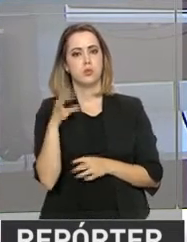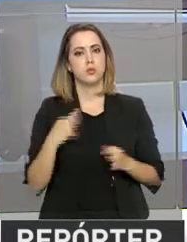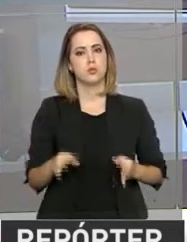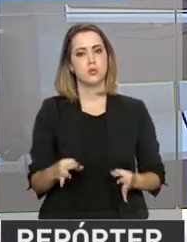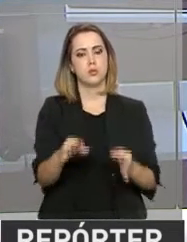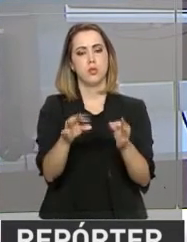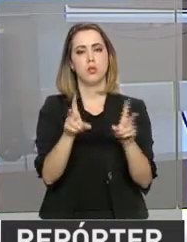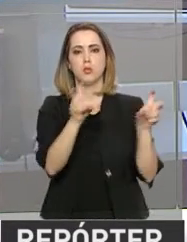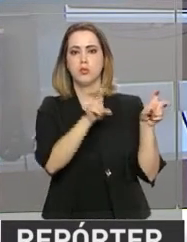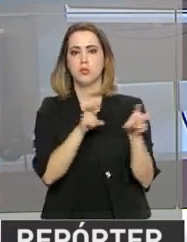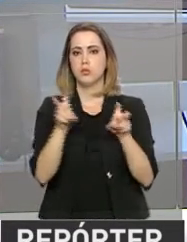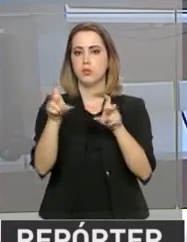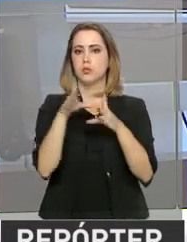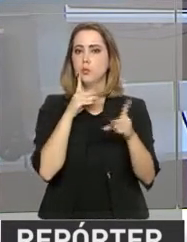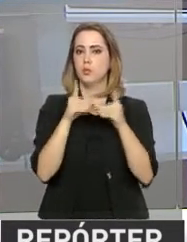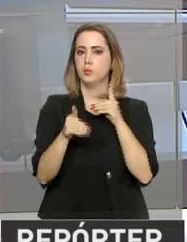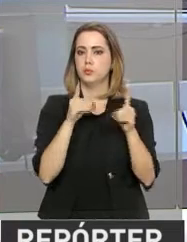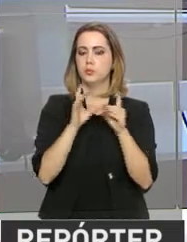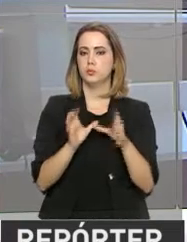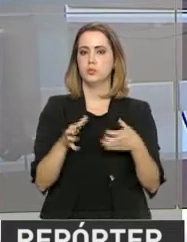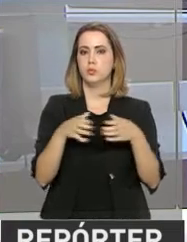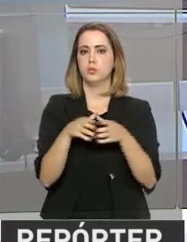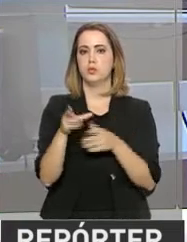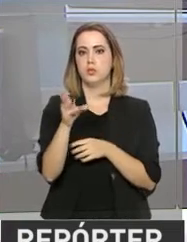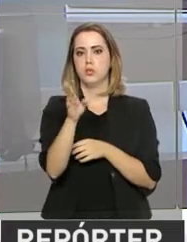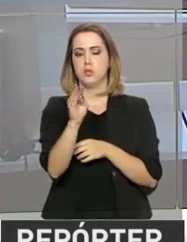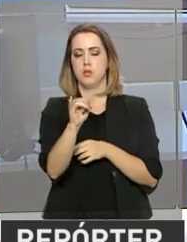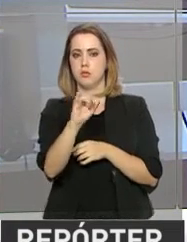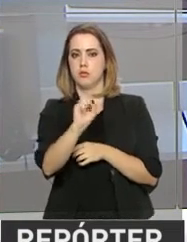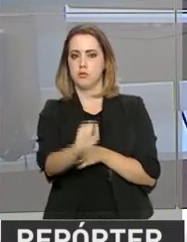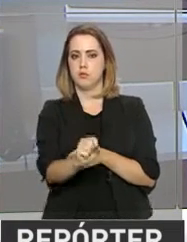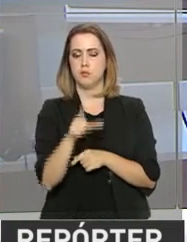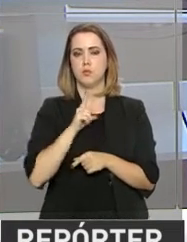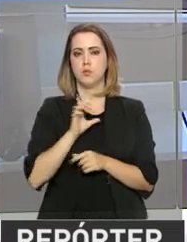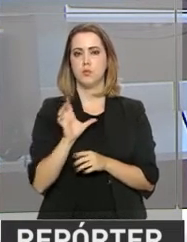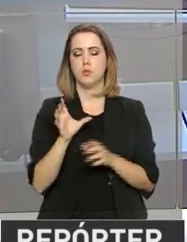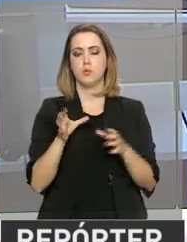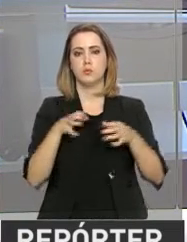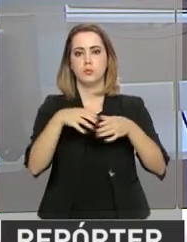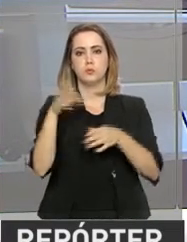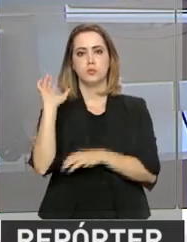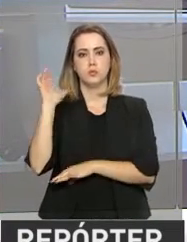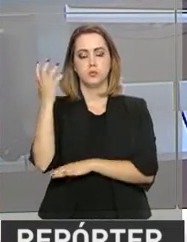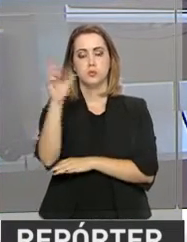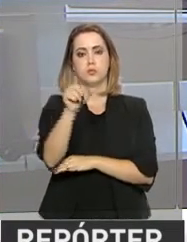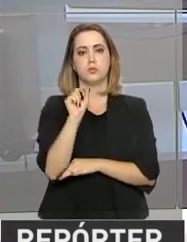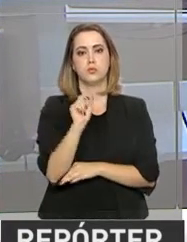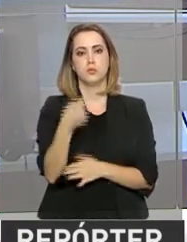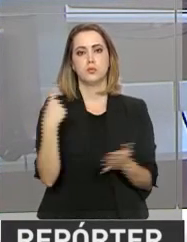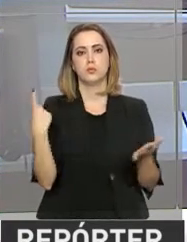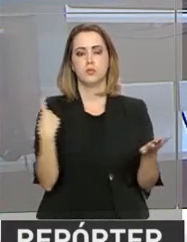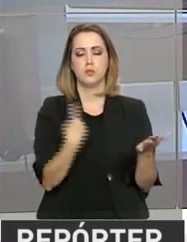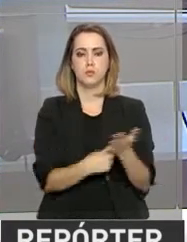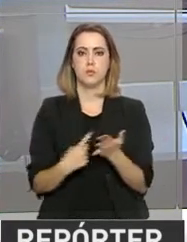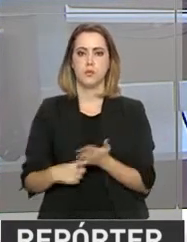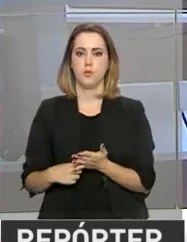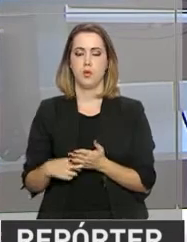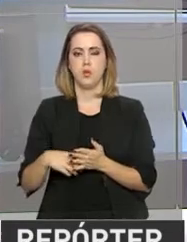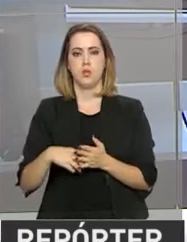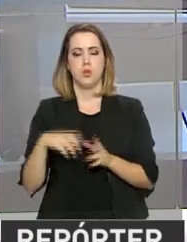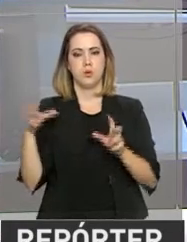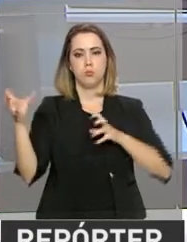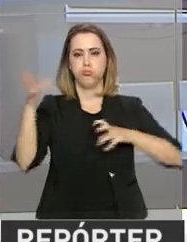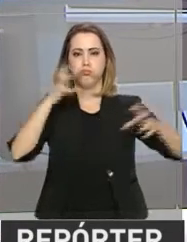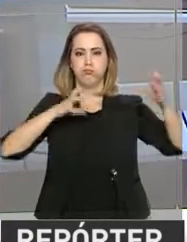são alguns dos temas que vão ser discutidos na cúpula do BRICS. Na área ambiental, deve ser assinado um acordo sobre poluição atmosférica, gestão